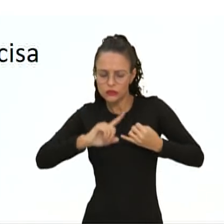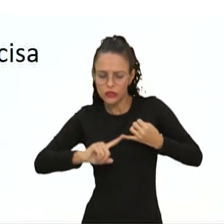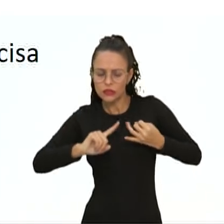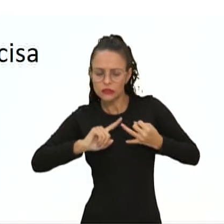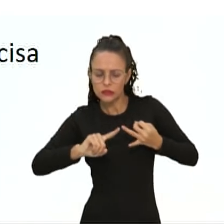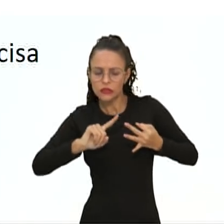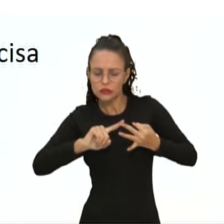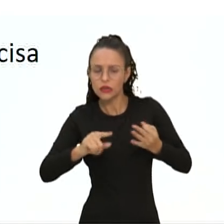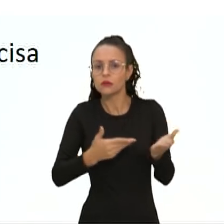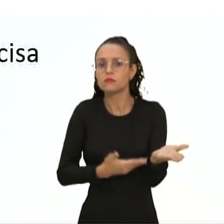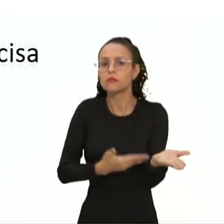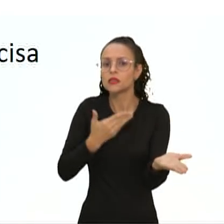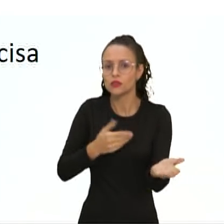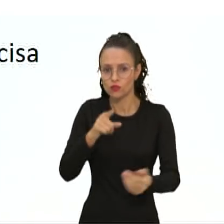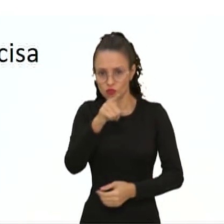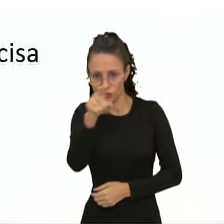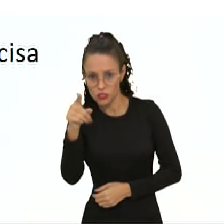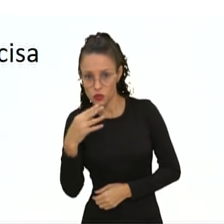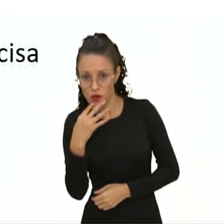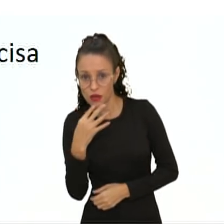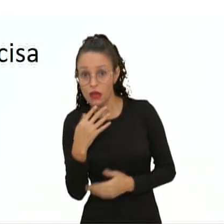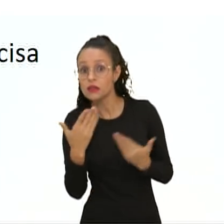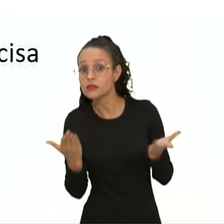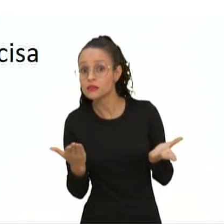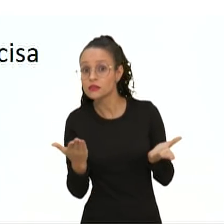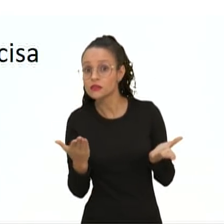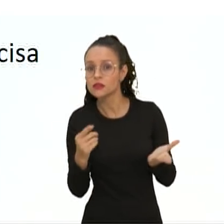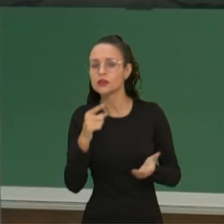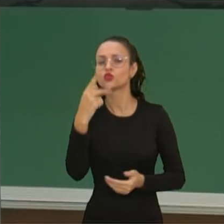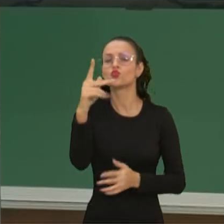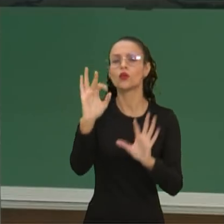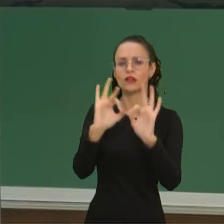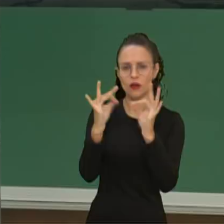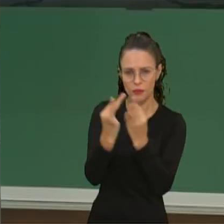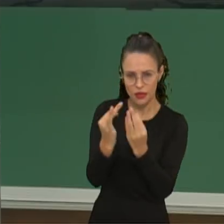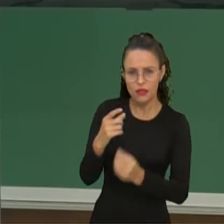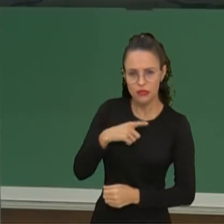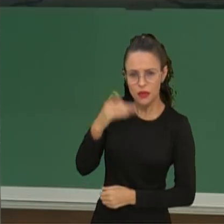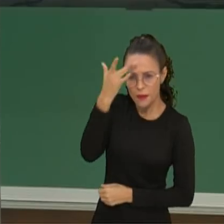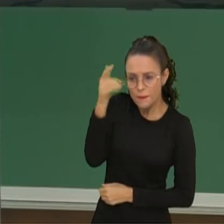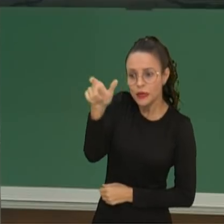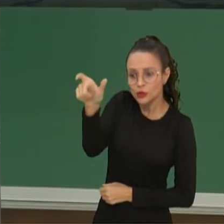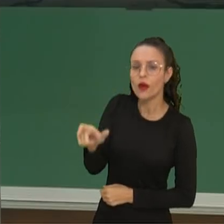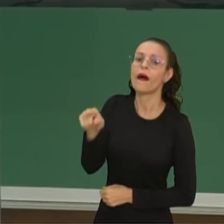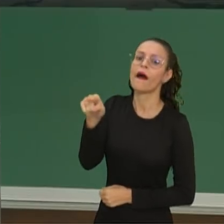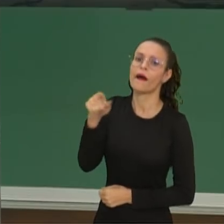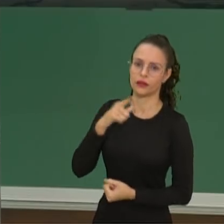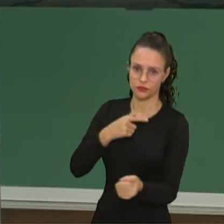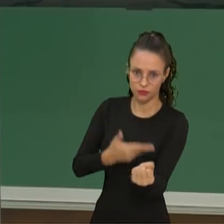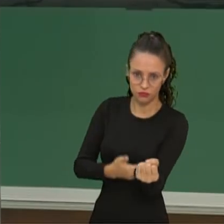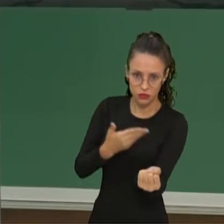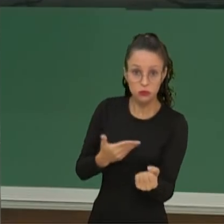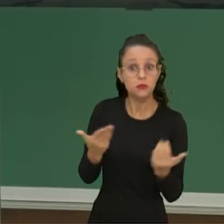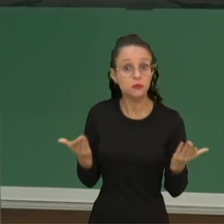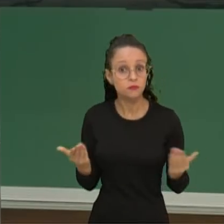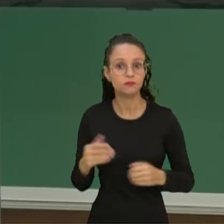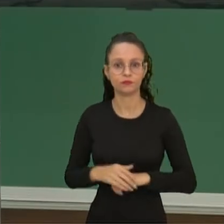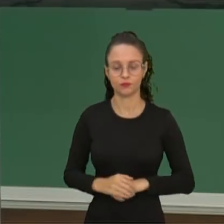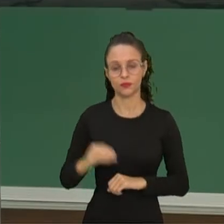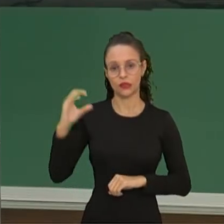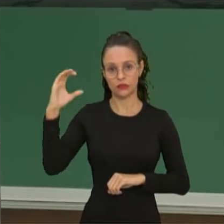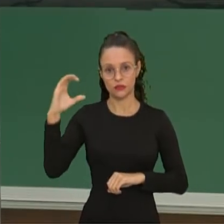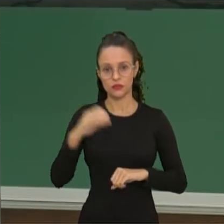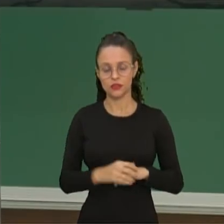apresentar? Será que você conhece algum? Tem algum hipertenso aí na sua família? E a questão C. Por que